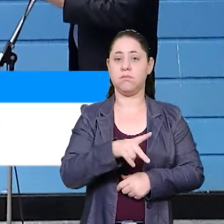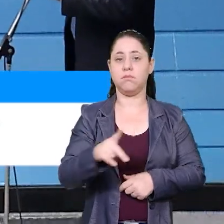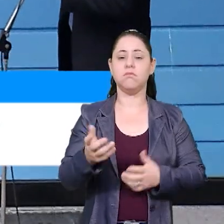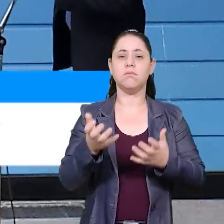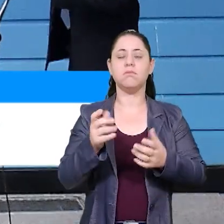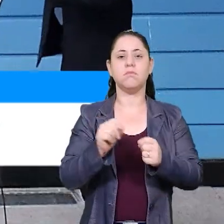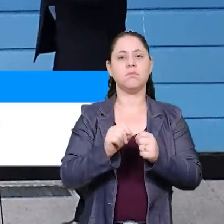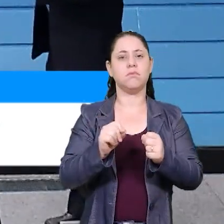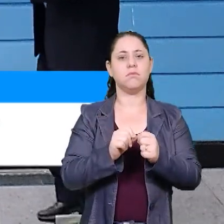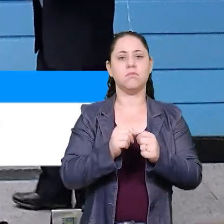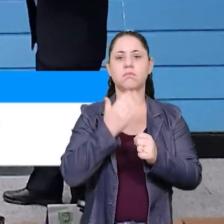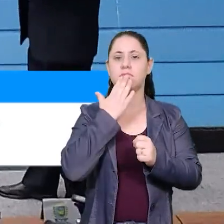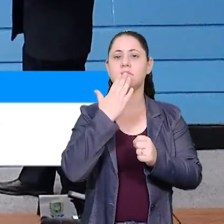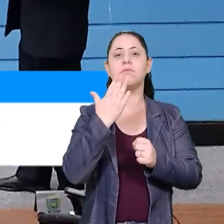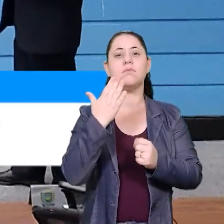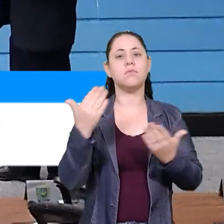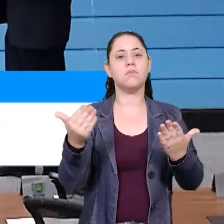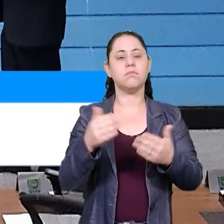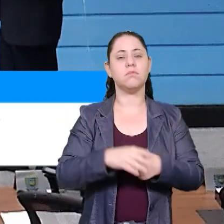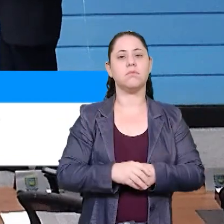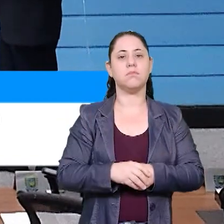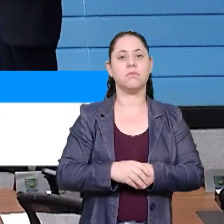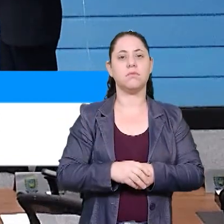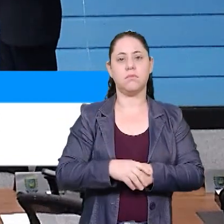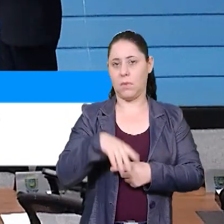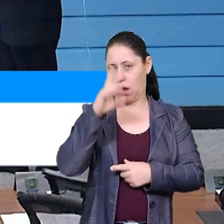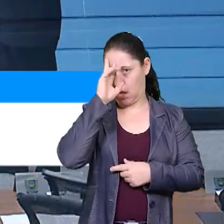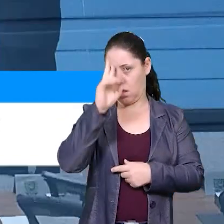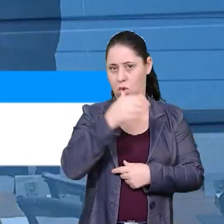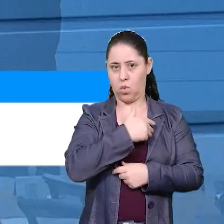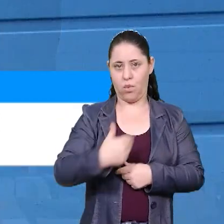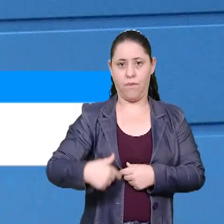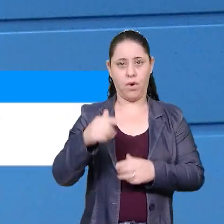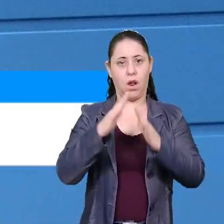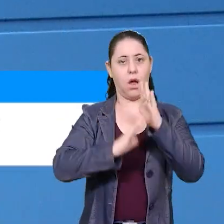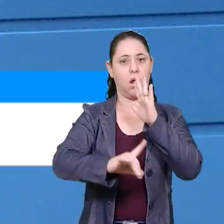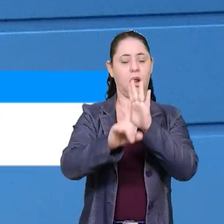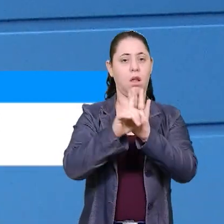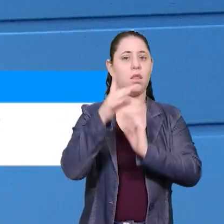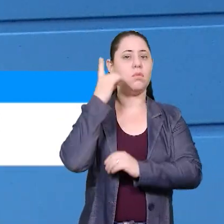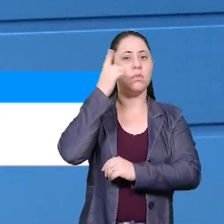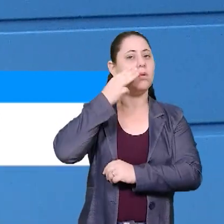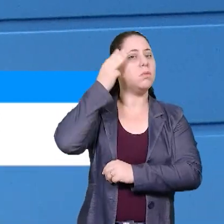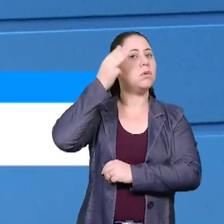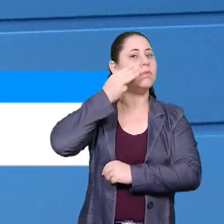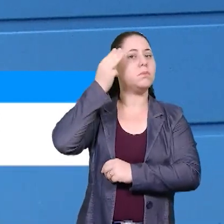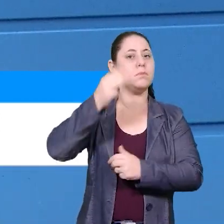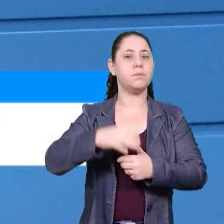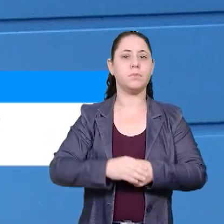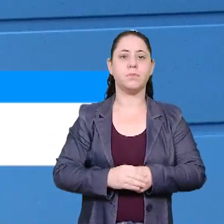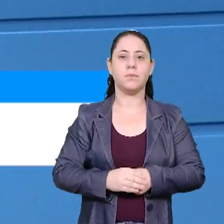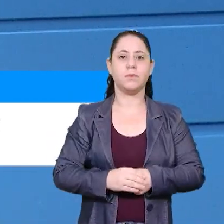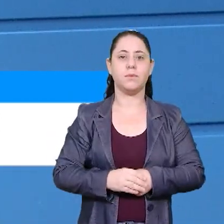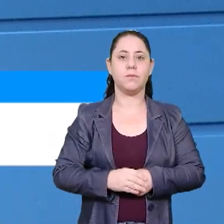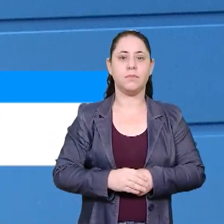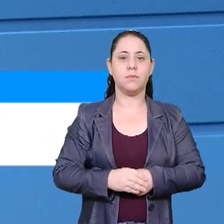Senhor presidente, eu gostaria de fazer uma solicitação à nossa líder do governo na casa, deputada Mara